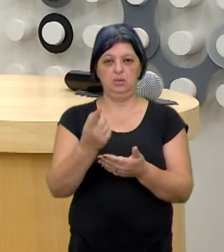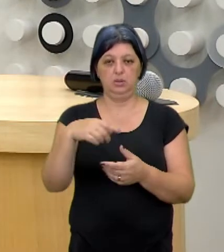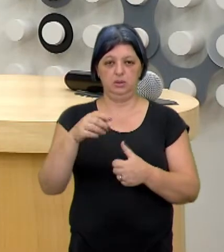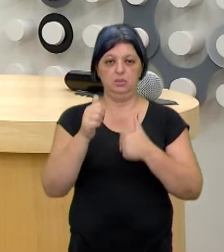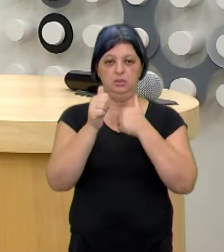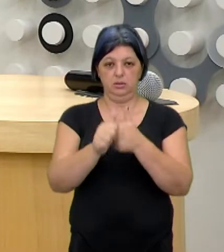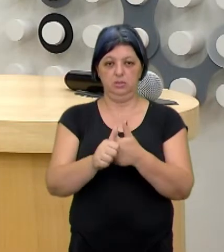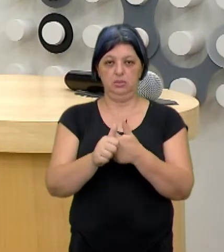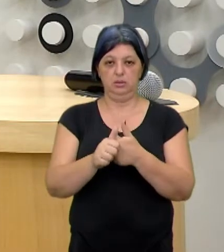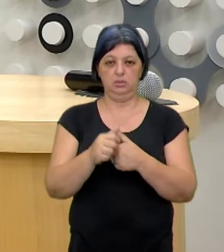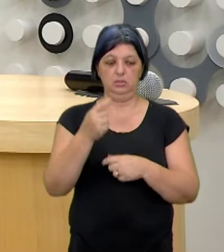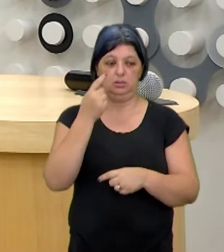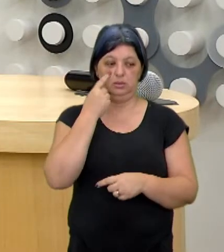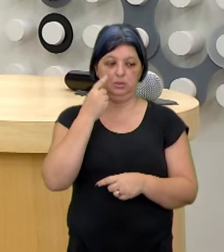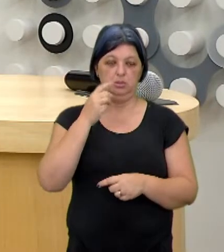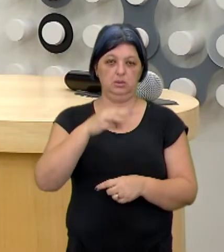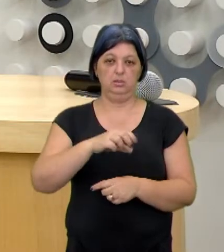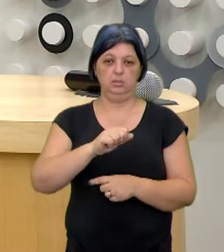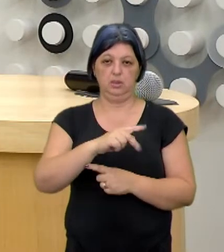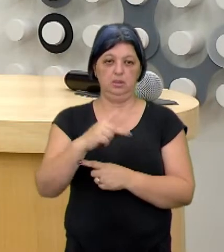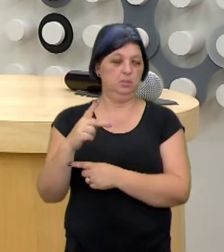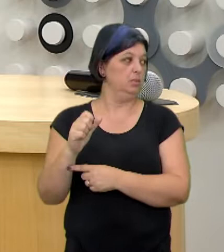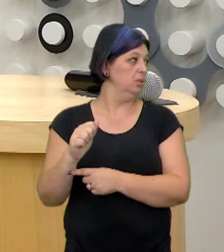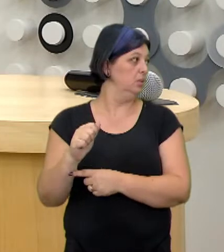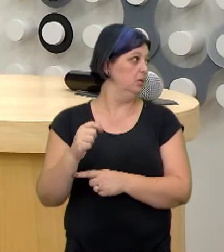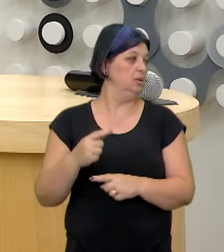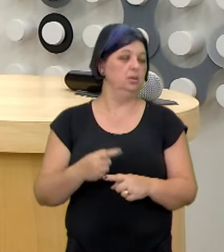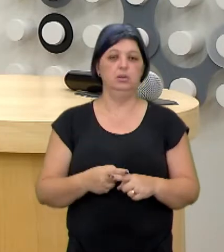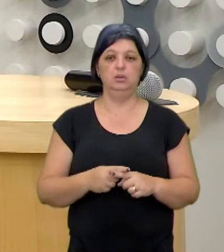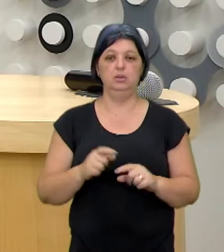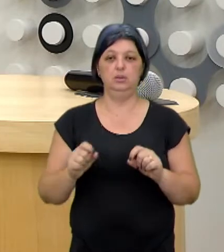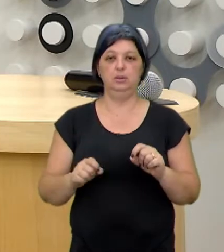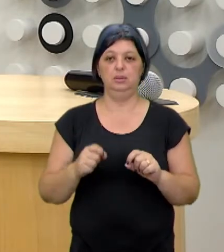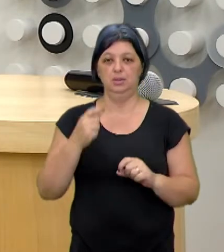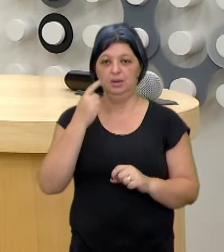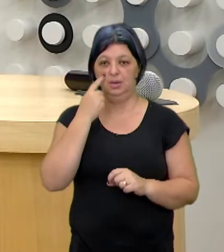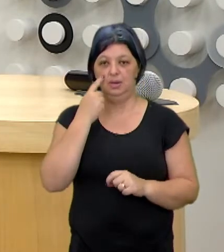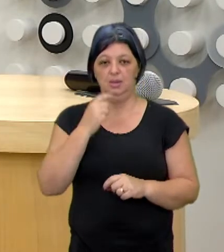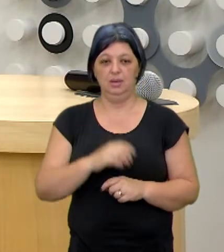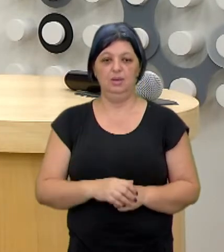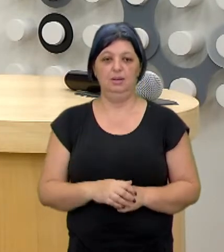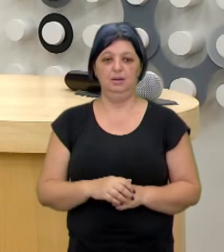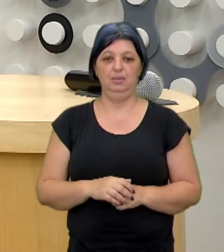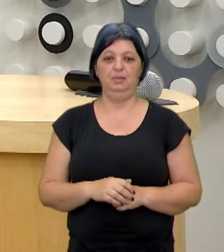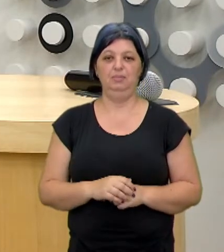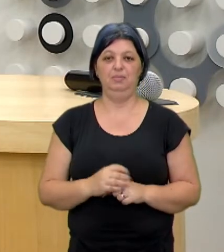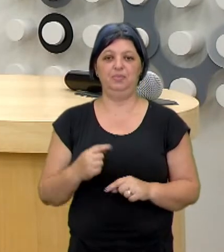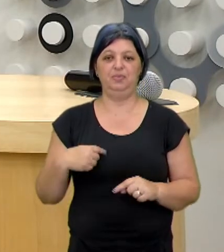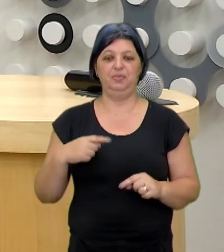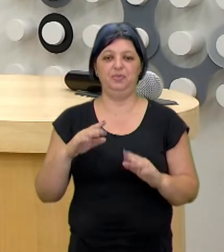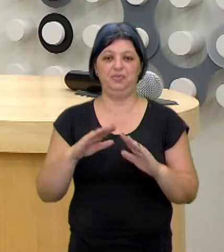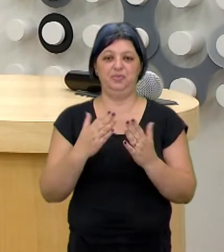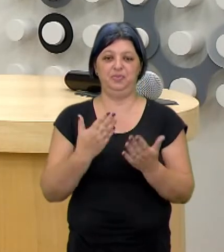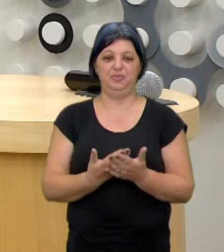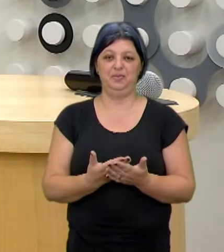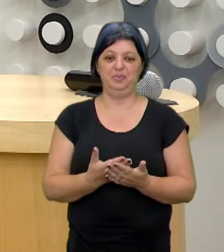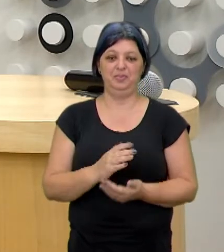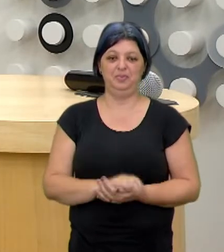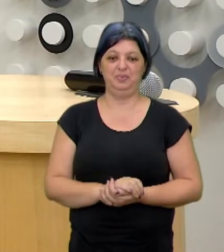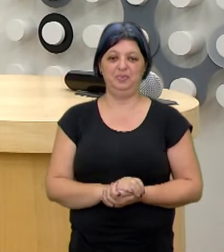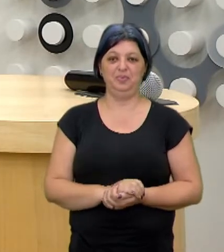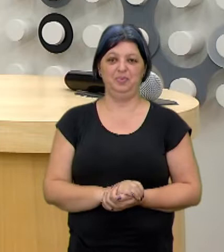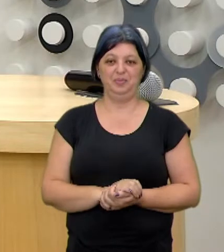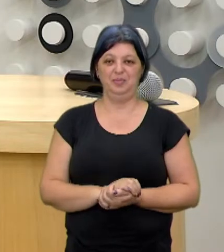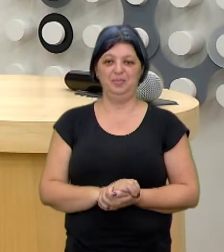né? Junto com o mapa, que é aquele material de apoio pedagógico, né, que vocês vão ter aí nas escolas, né, junto aí com seus